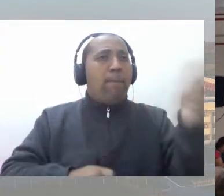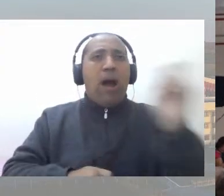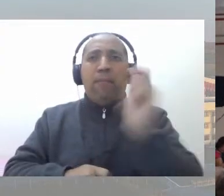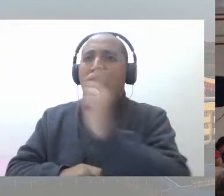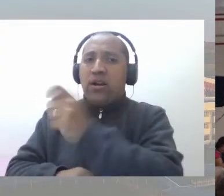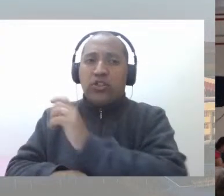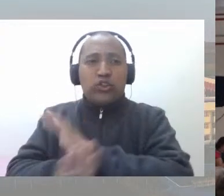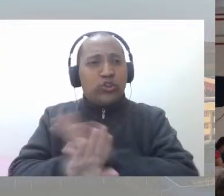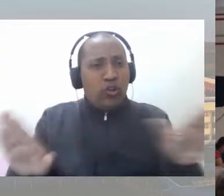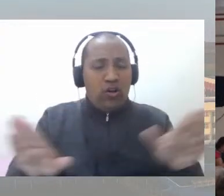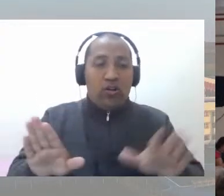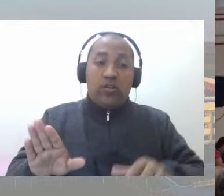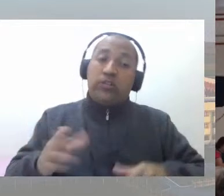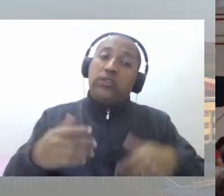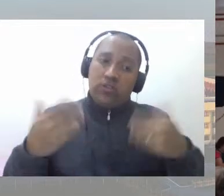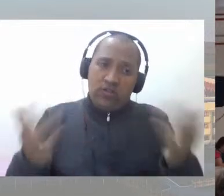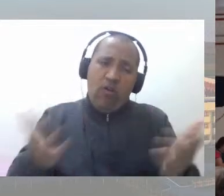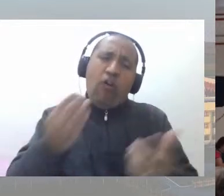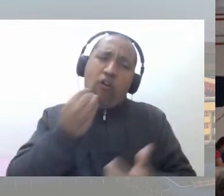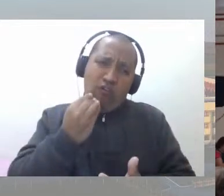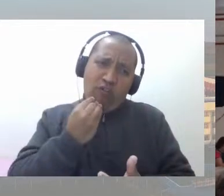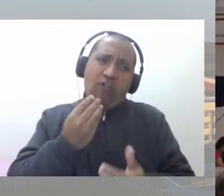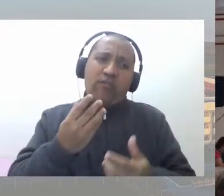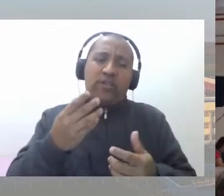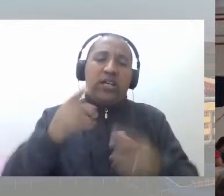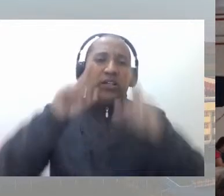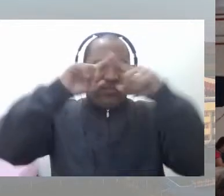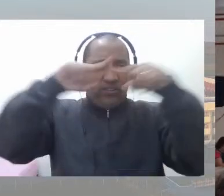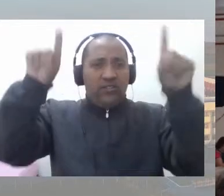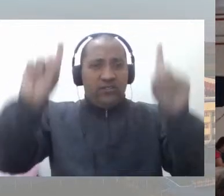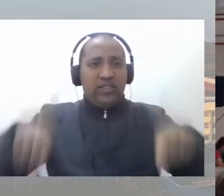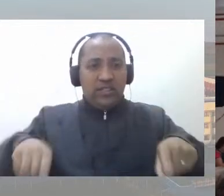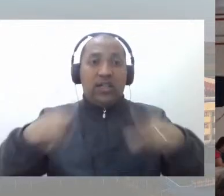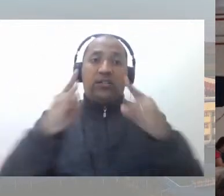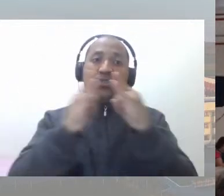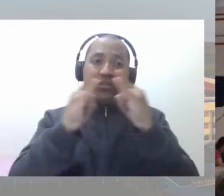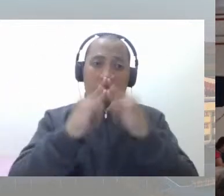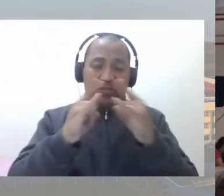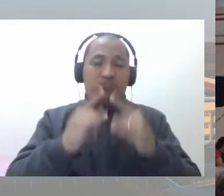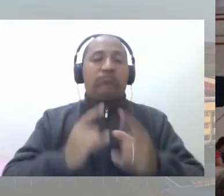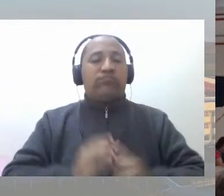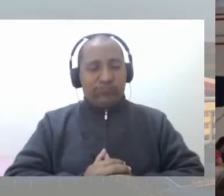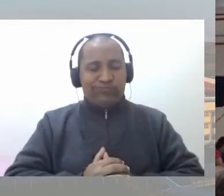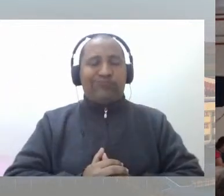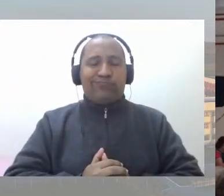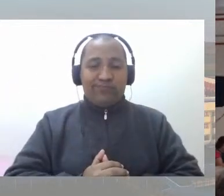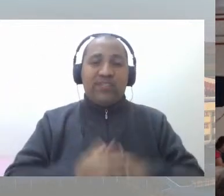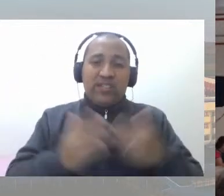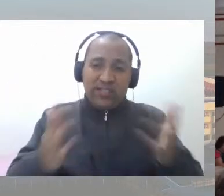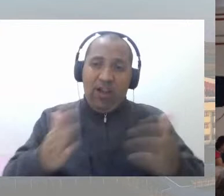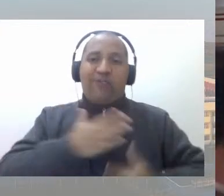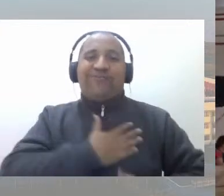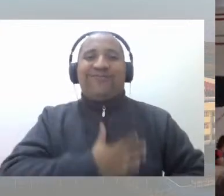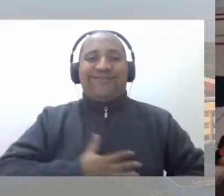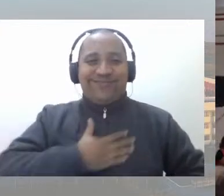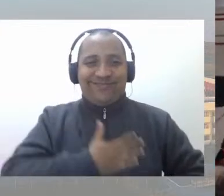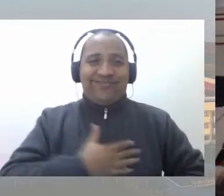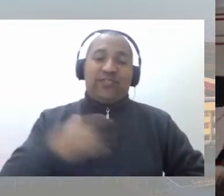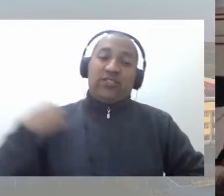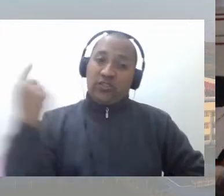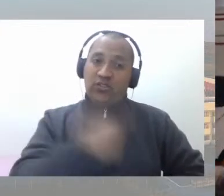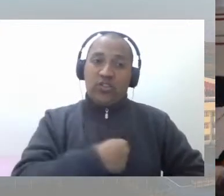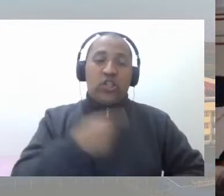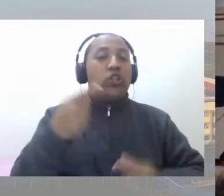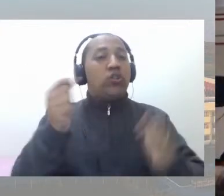prioridade, obviamente, maior é o bem dos servidores e o bem da instituição. Então, uma satisfação muito grande de estar aqui, vivendo um